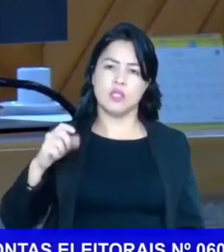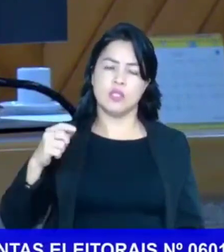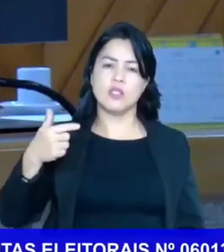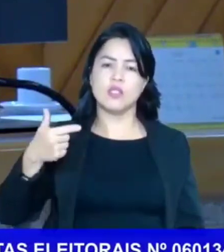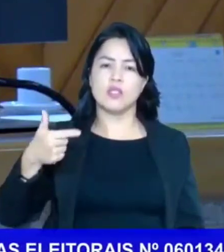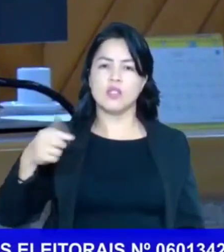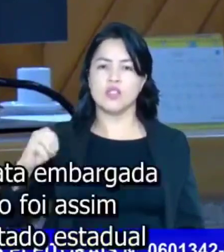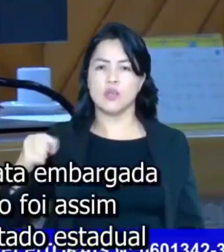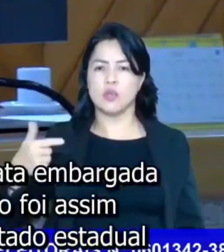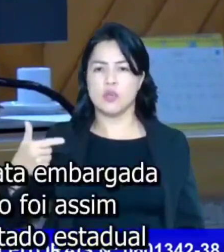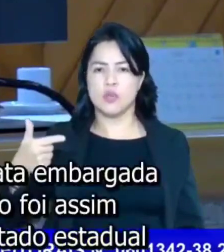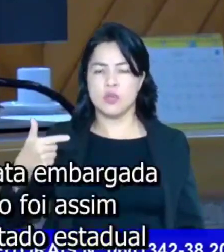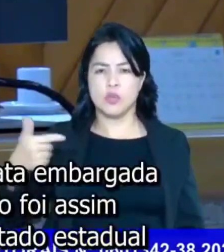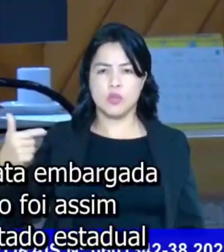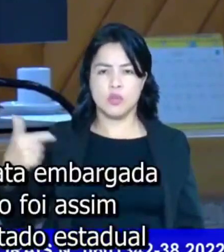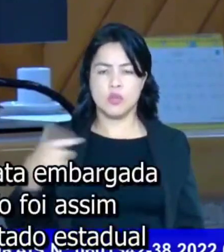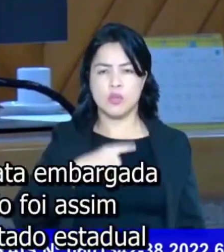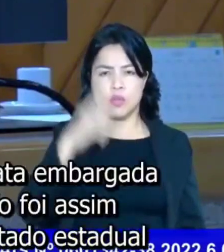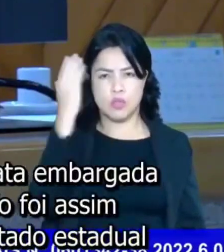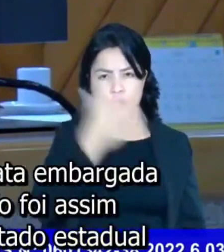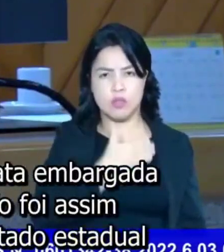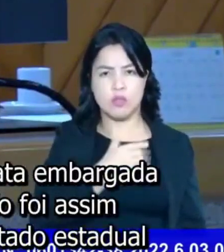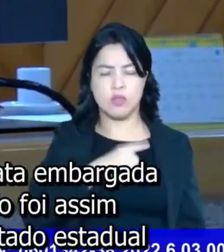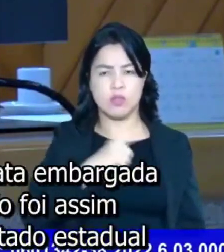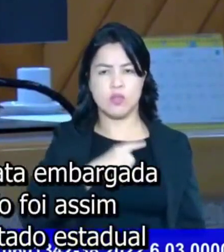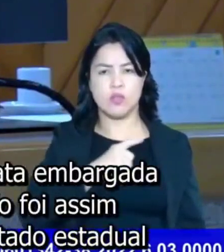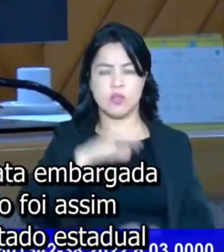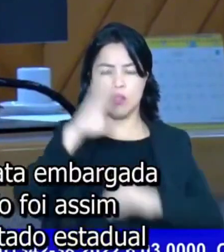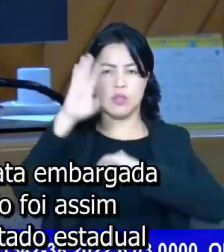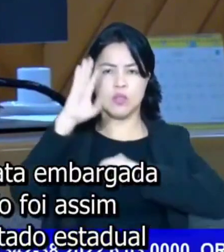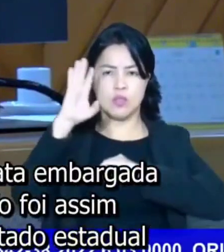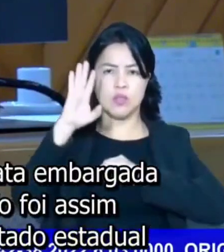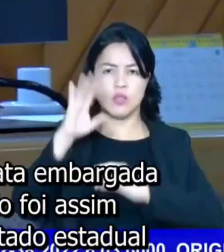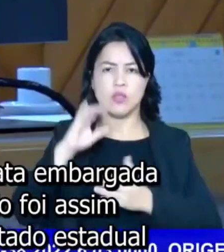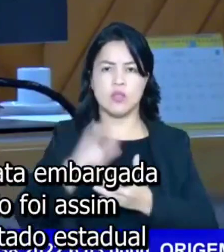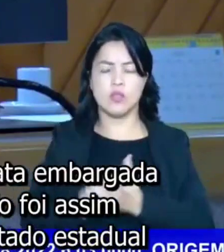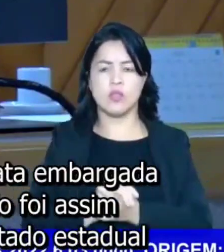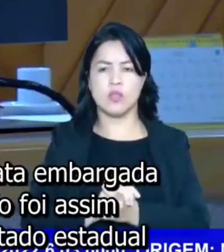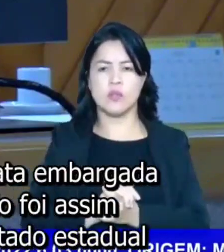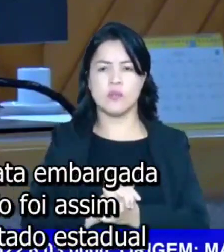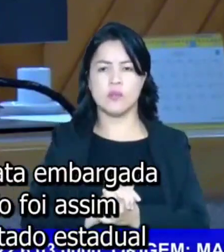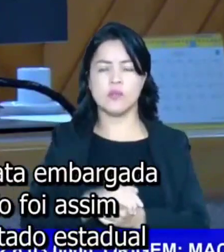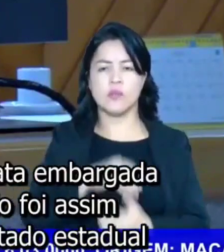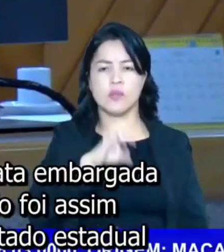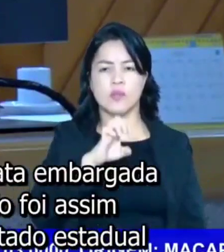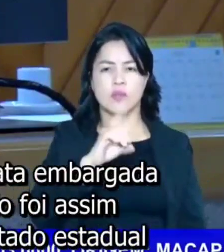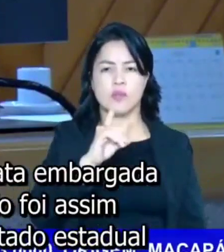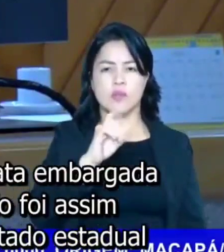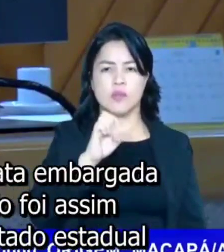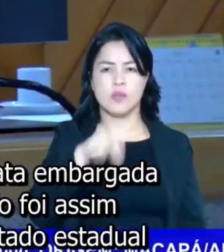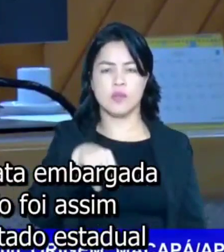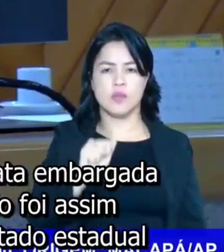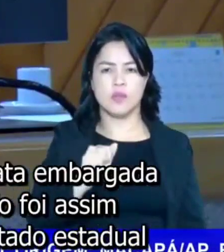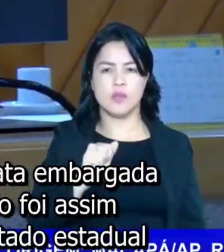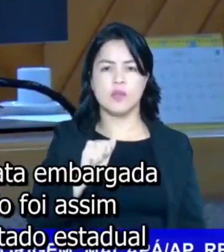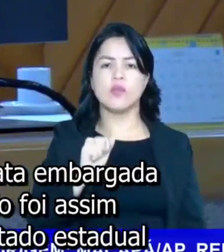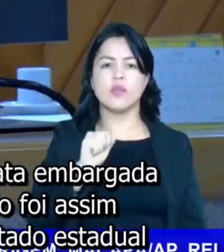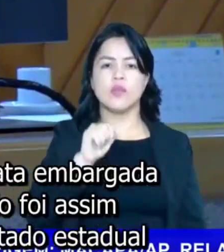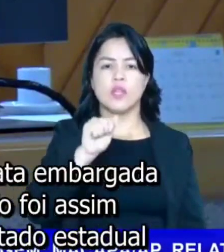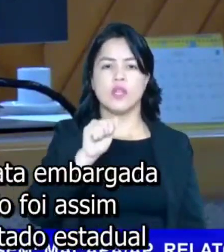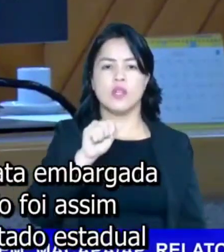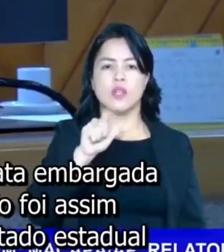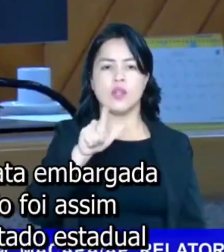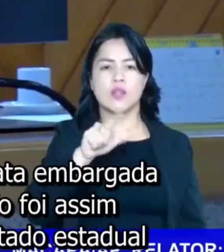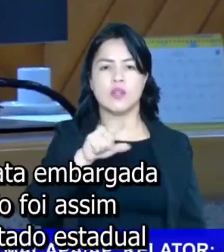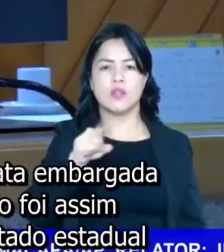7539/2022, que aprovou a prestação de contas da então candidata embargada Edna Alzier nas eleições de 2022.